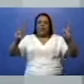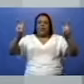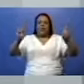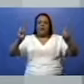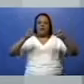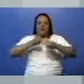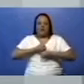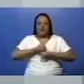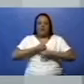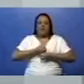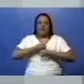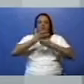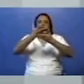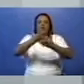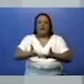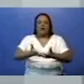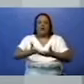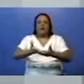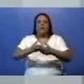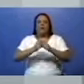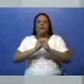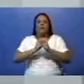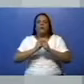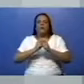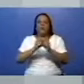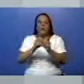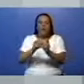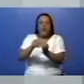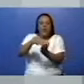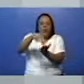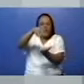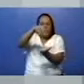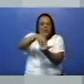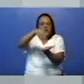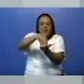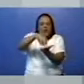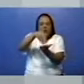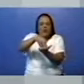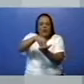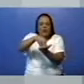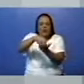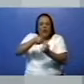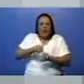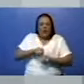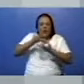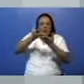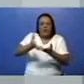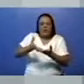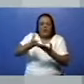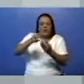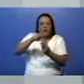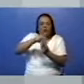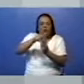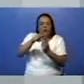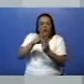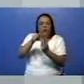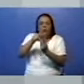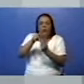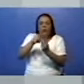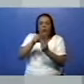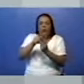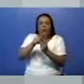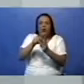o que é um sujeito predicado, o nós vamos observar? Olha esse exemplo.